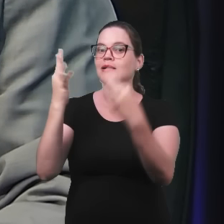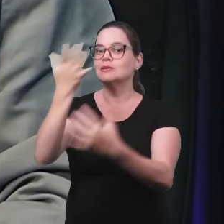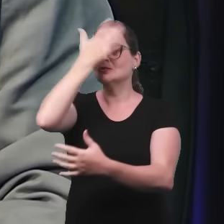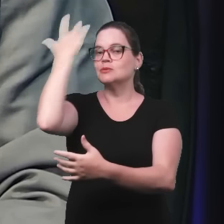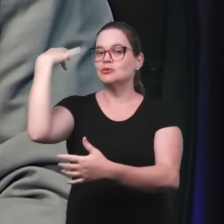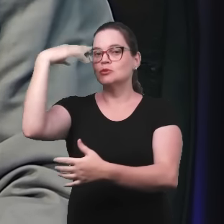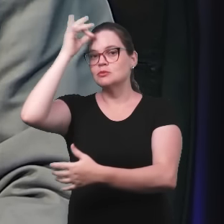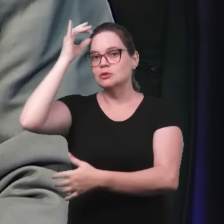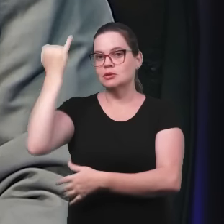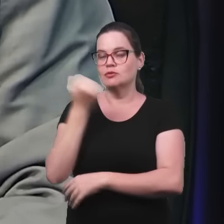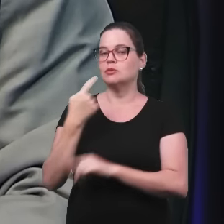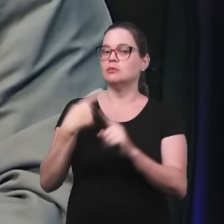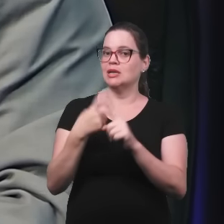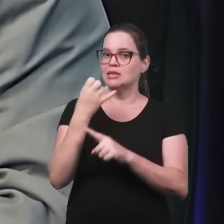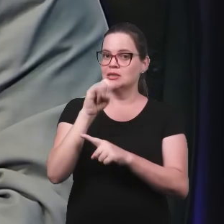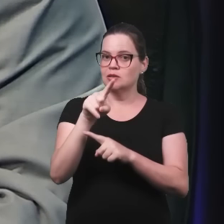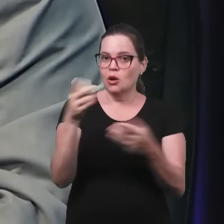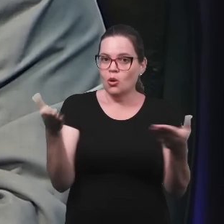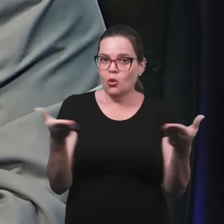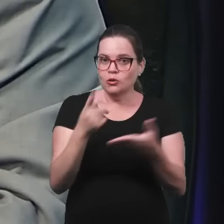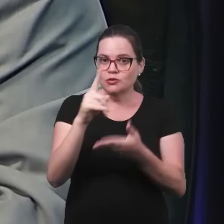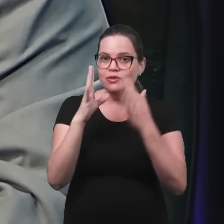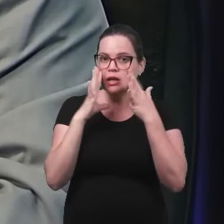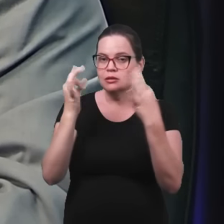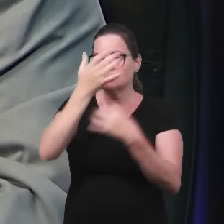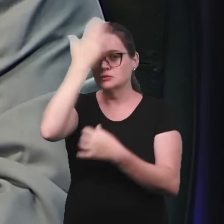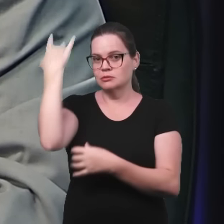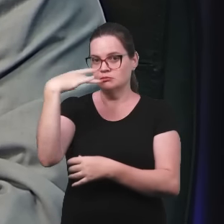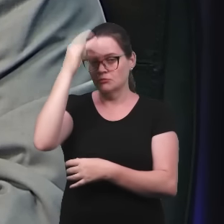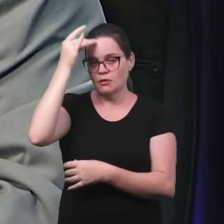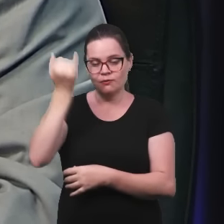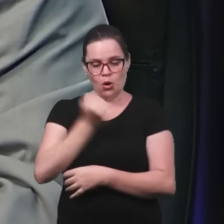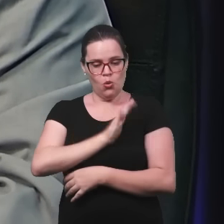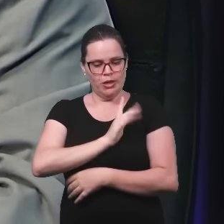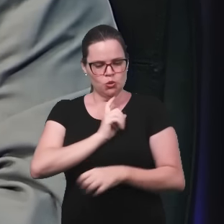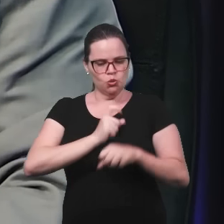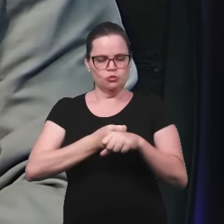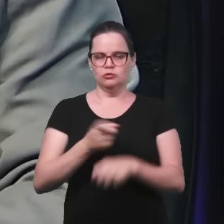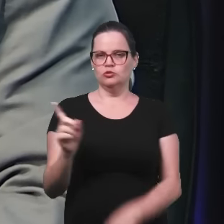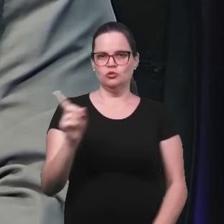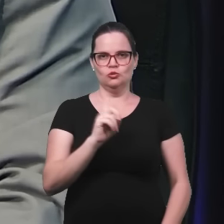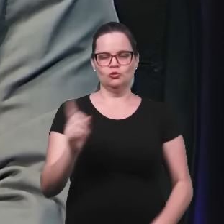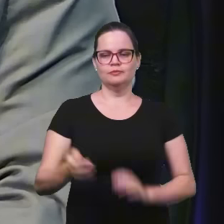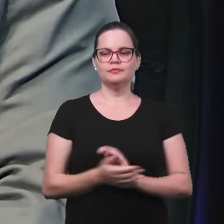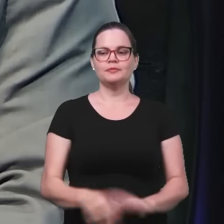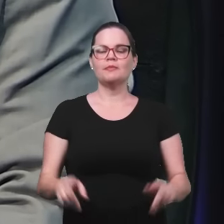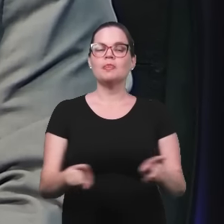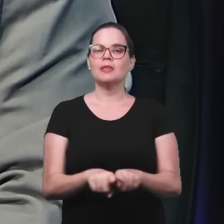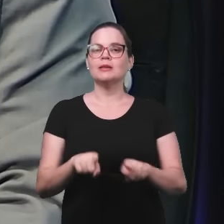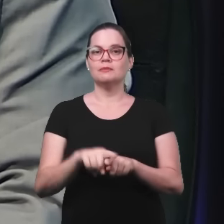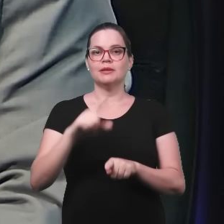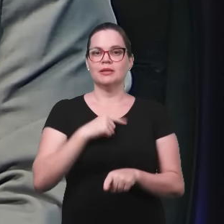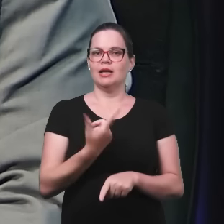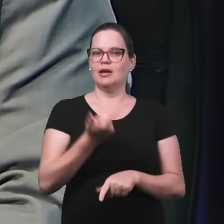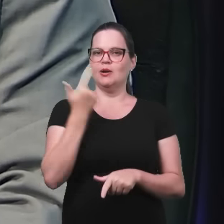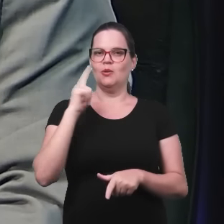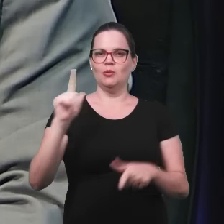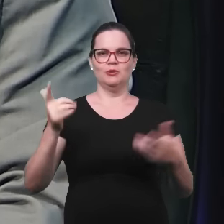hoje ouvirdes a sua voz, não endureçais o vosso coração. E há um outro aspecto